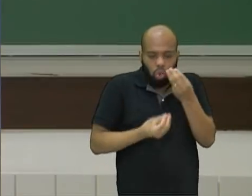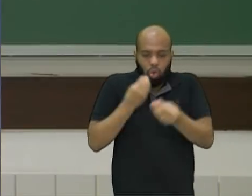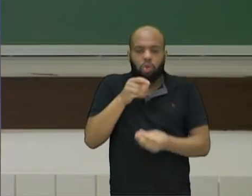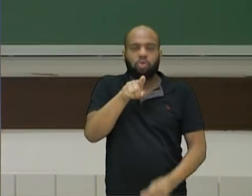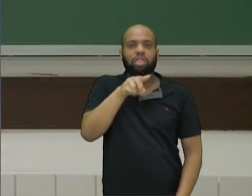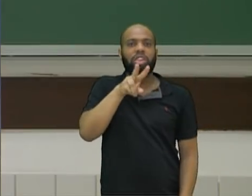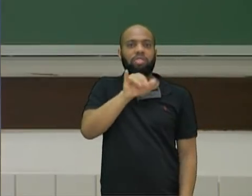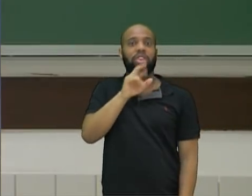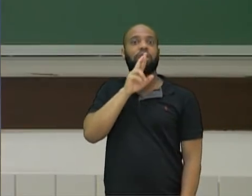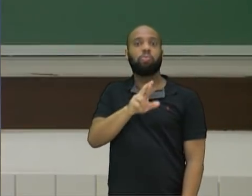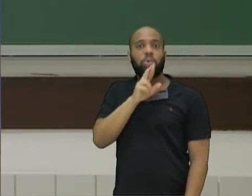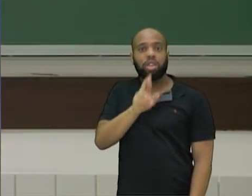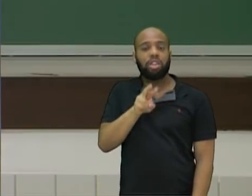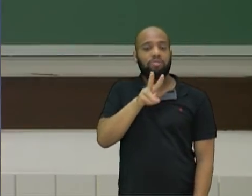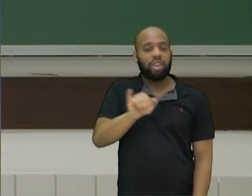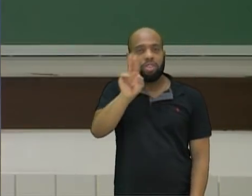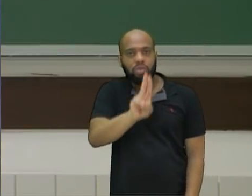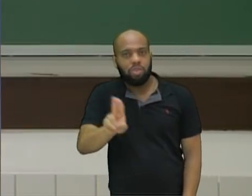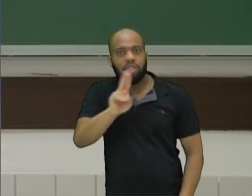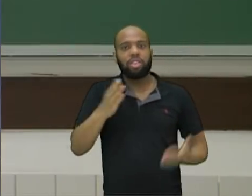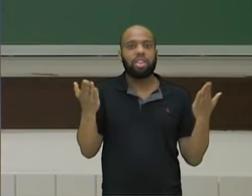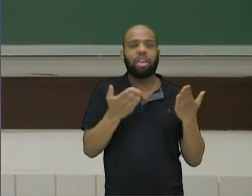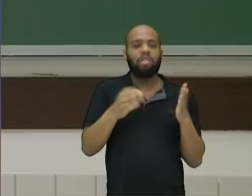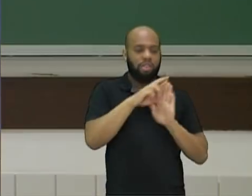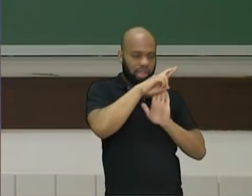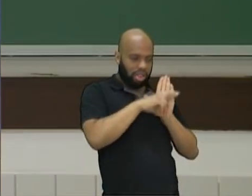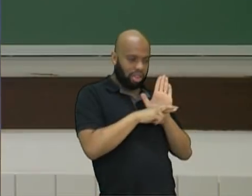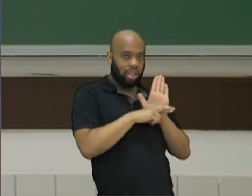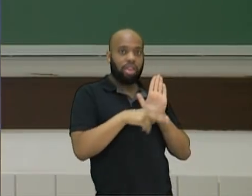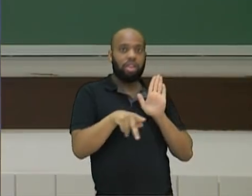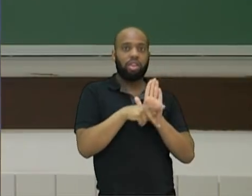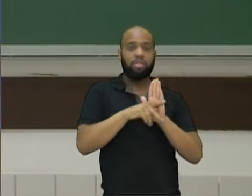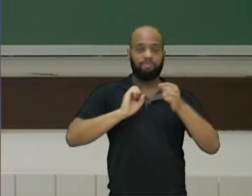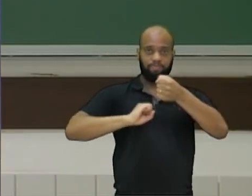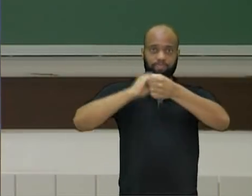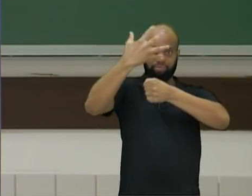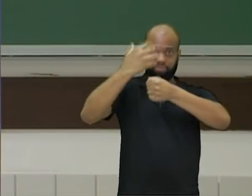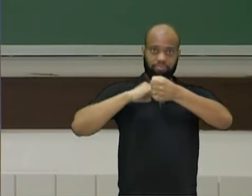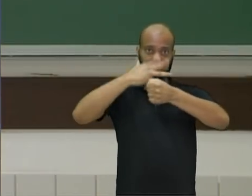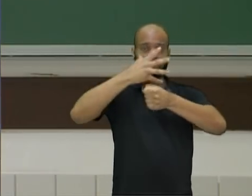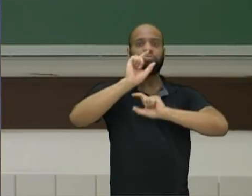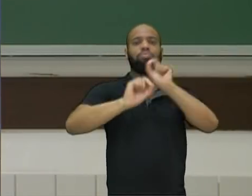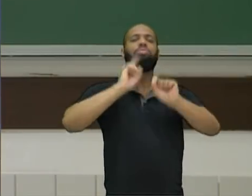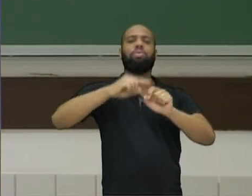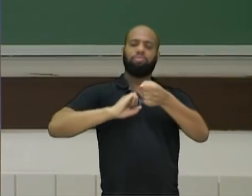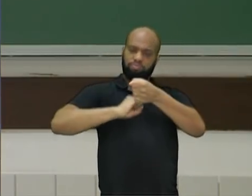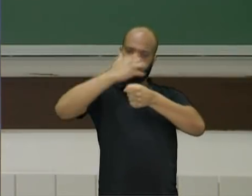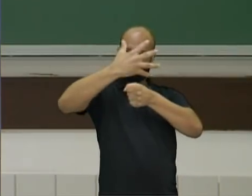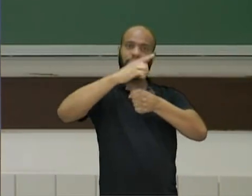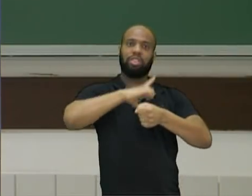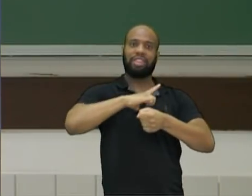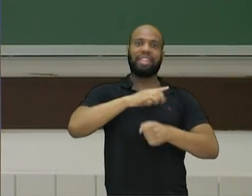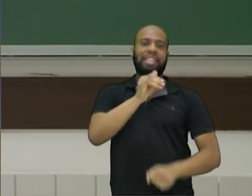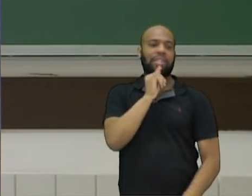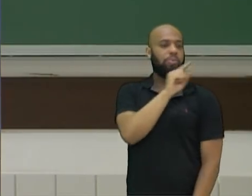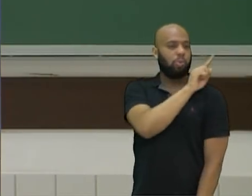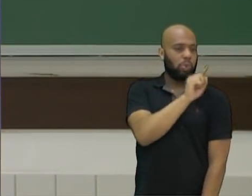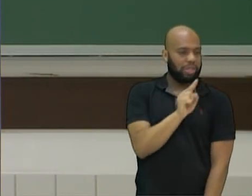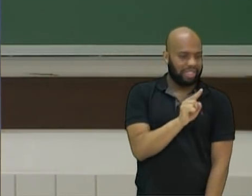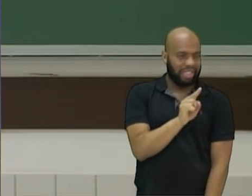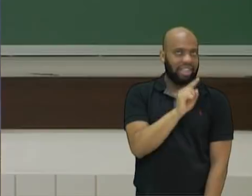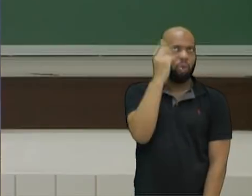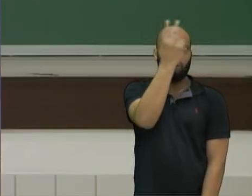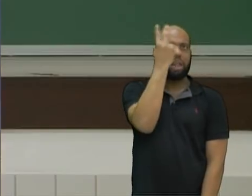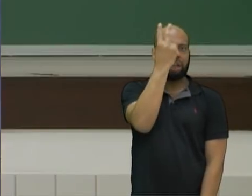você vai resolver isso. Você vai usar a definição de potência. O que é uma potência? Se eu tenho z ao